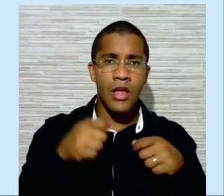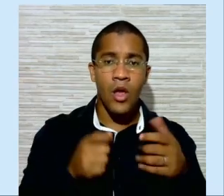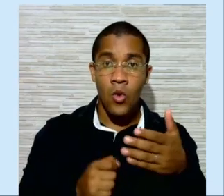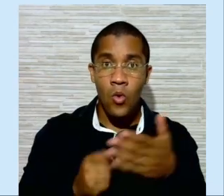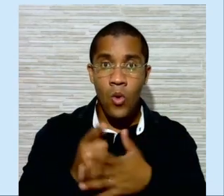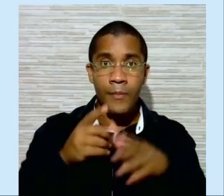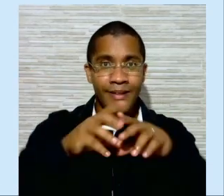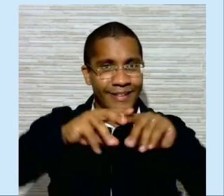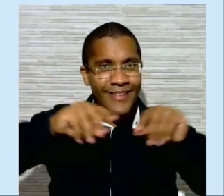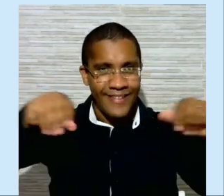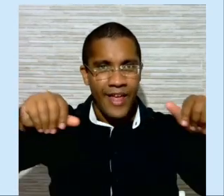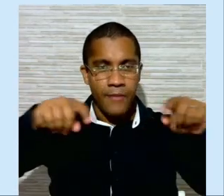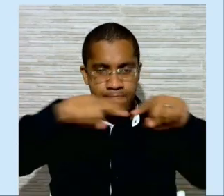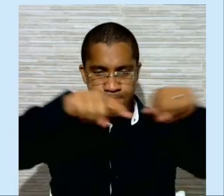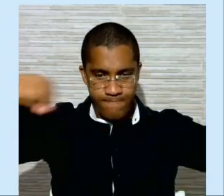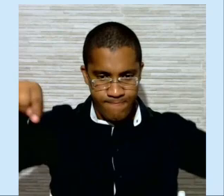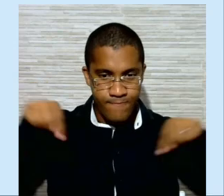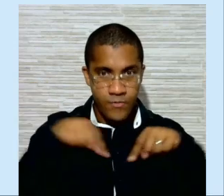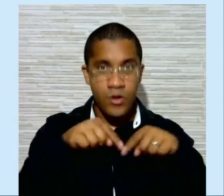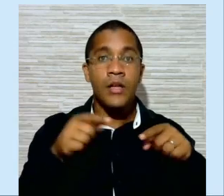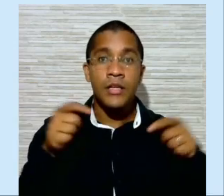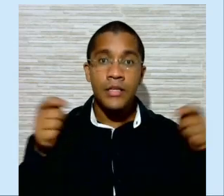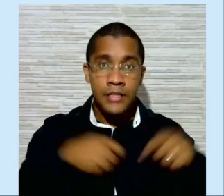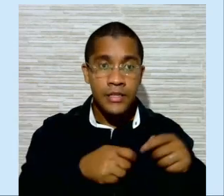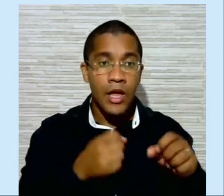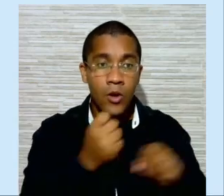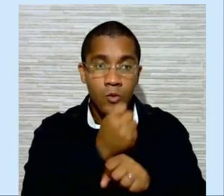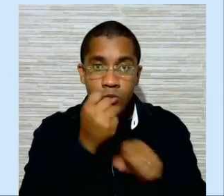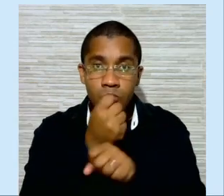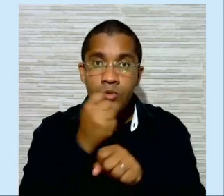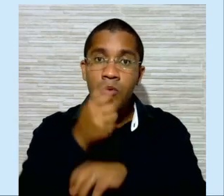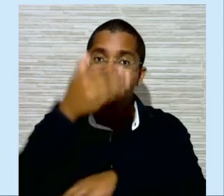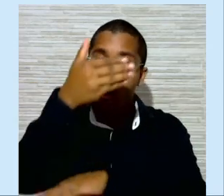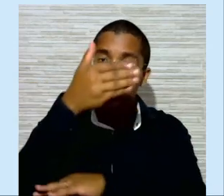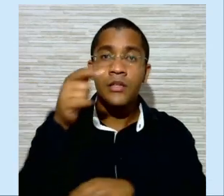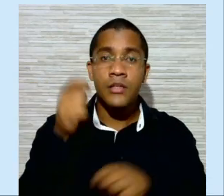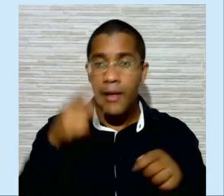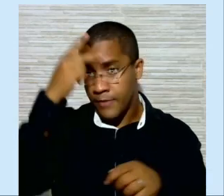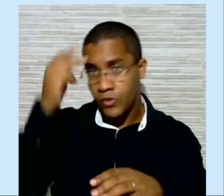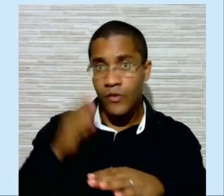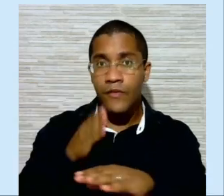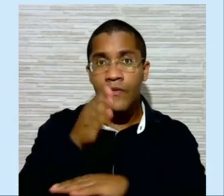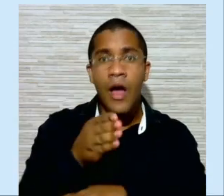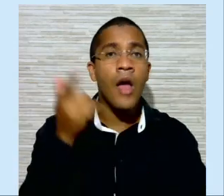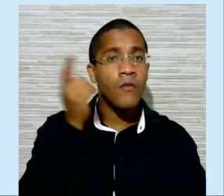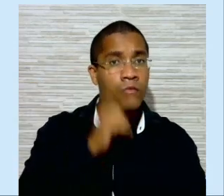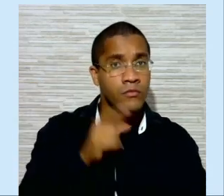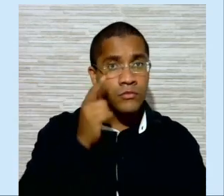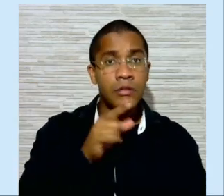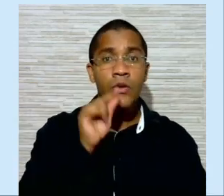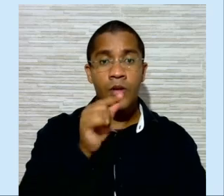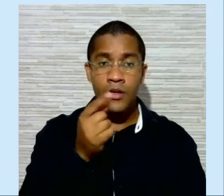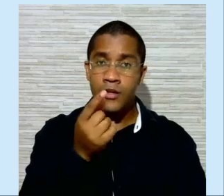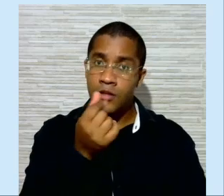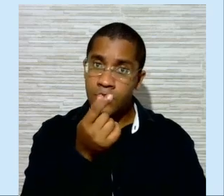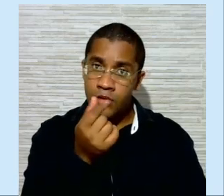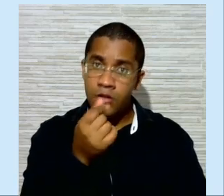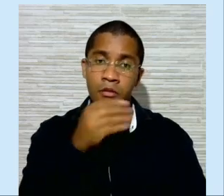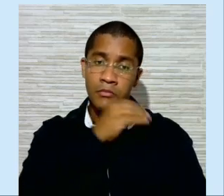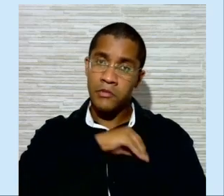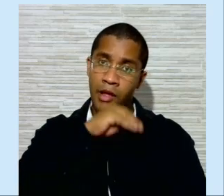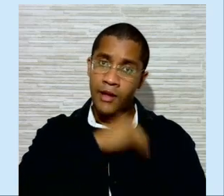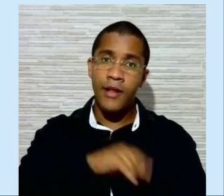Compram terrenos para instalar hospedagens próximos a esses locais. Isso também garante uma geração de renda, isso também garante emprego